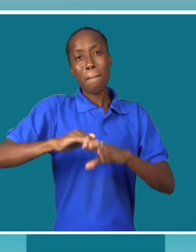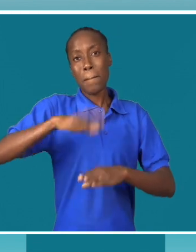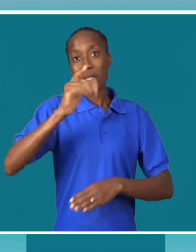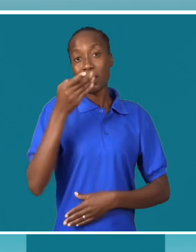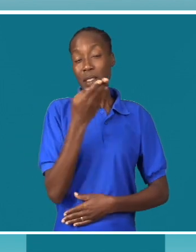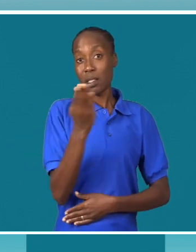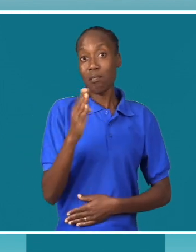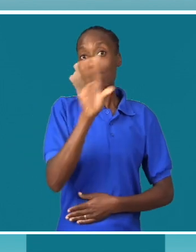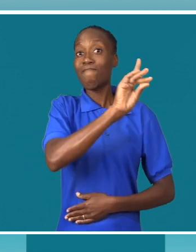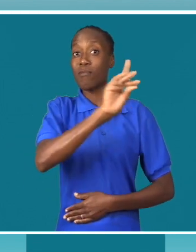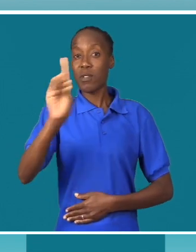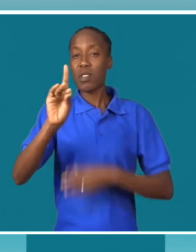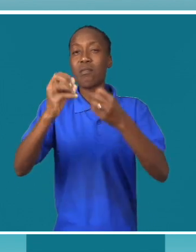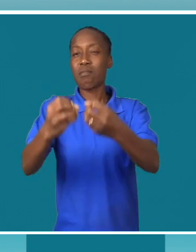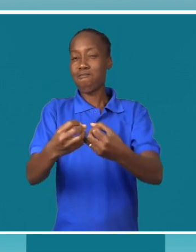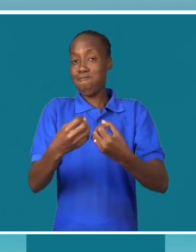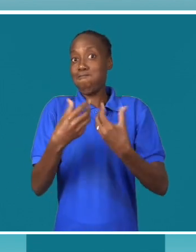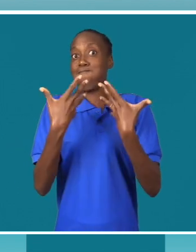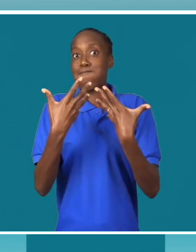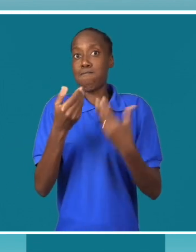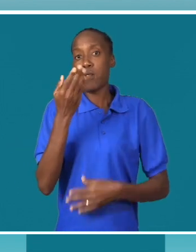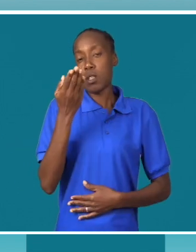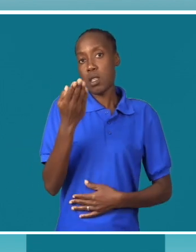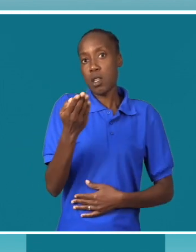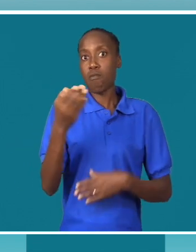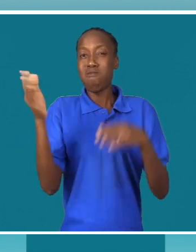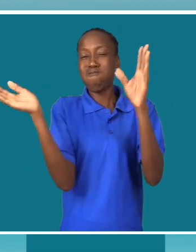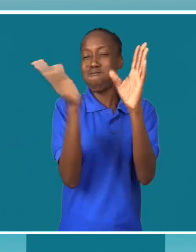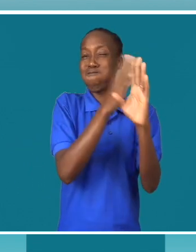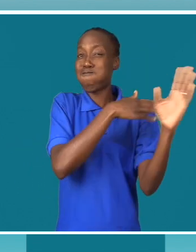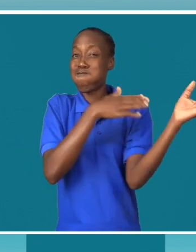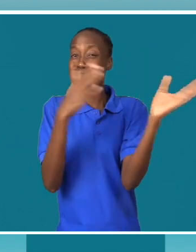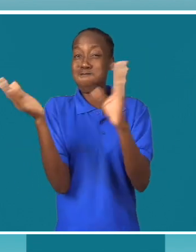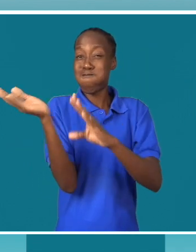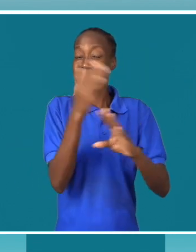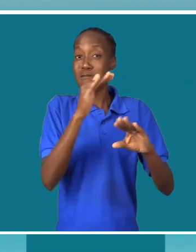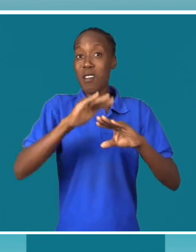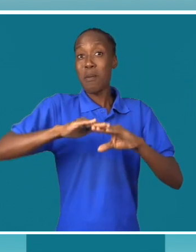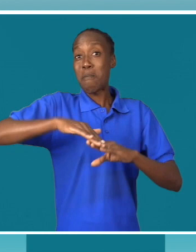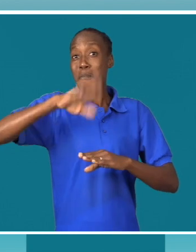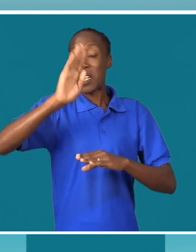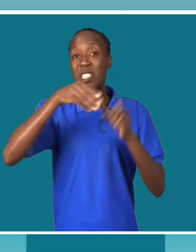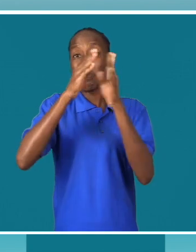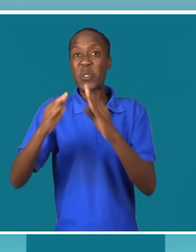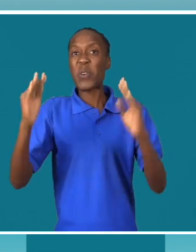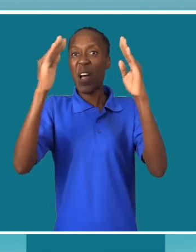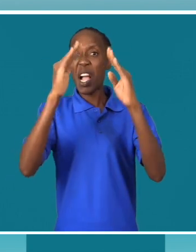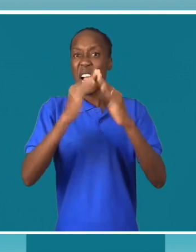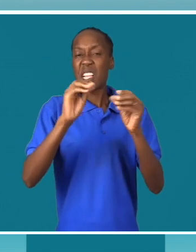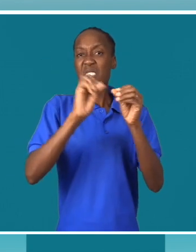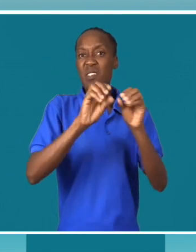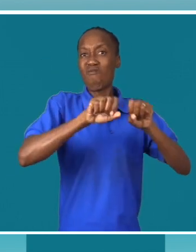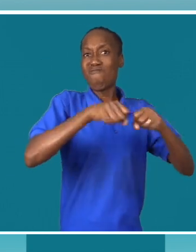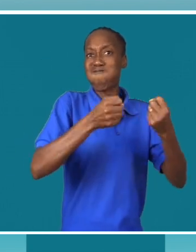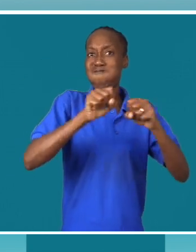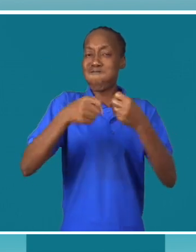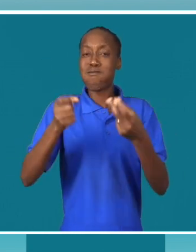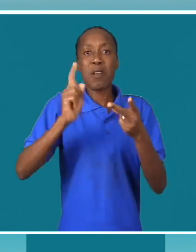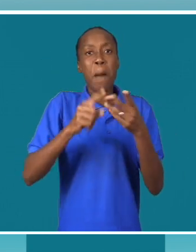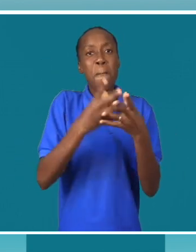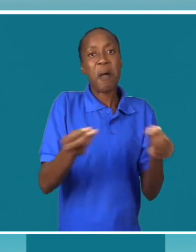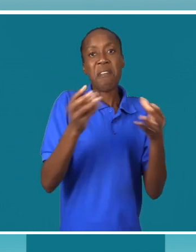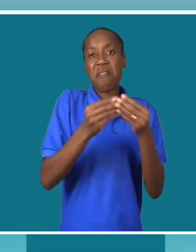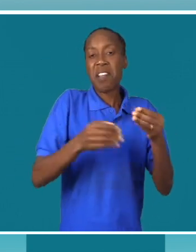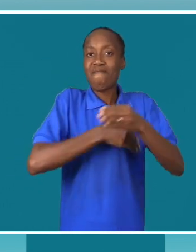estatísticas de pessoas com deficiência afetadas por este fenômeno natural que deixou sem abrigo